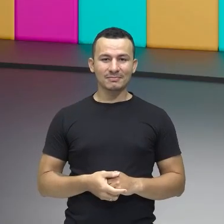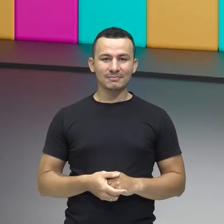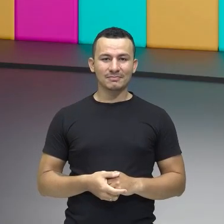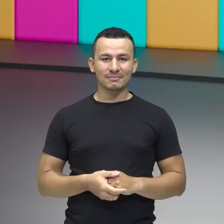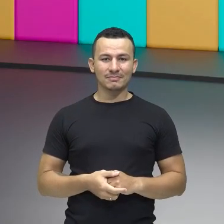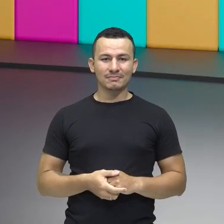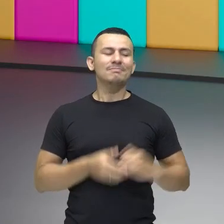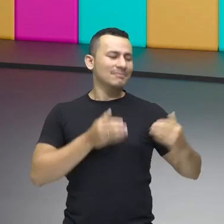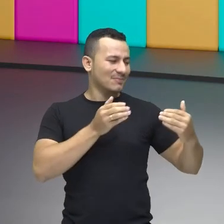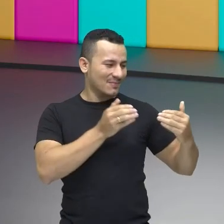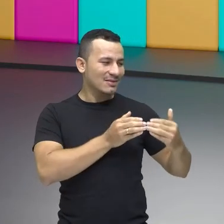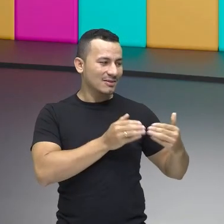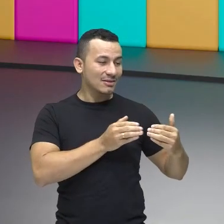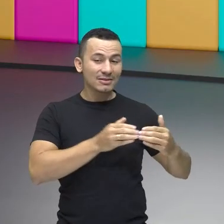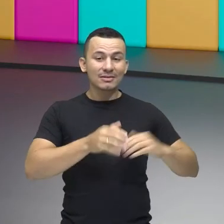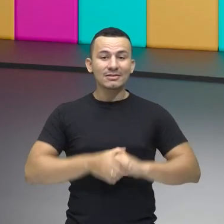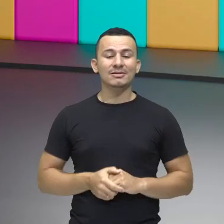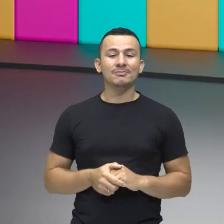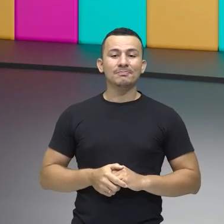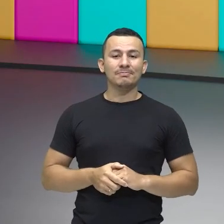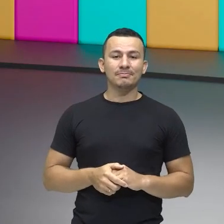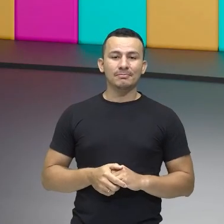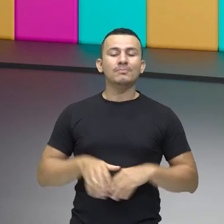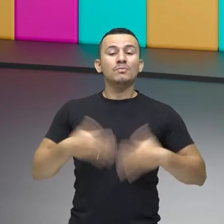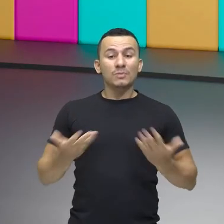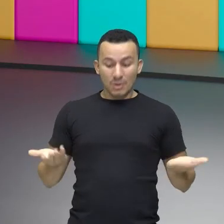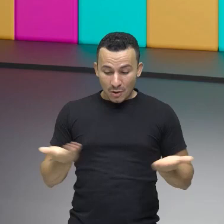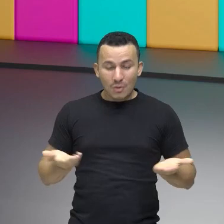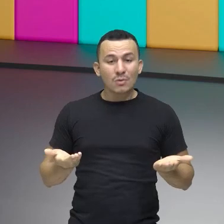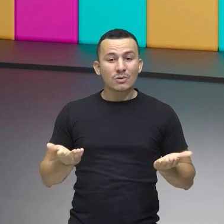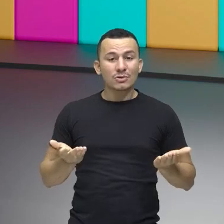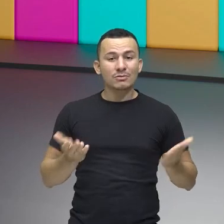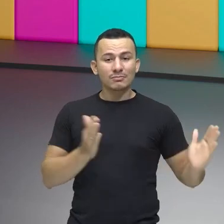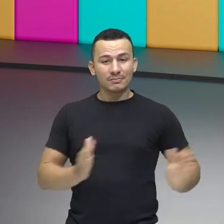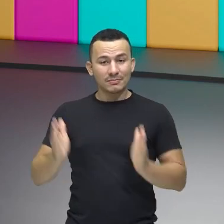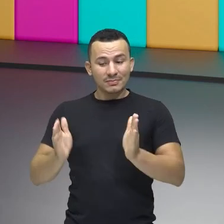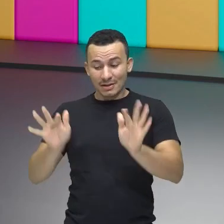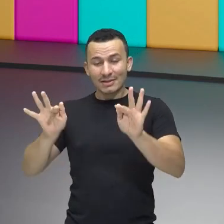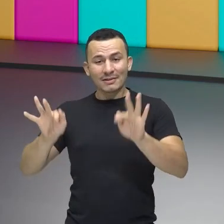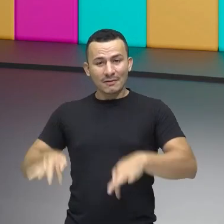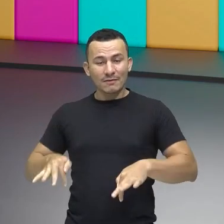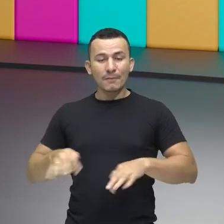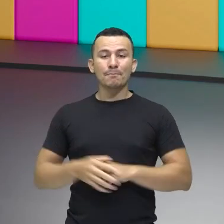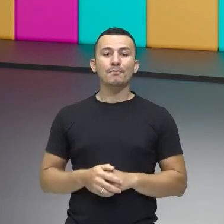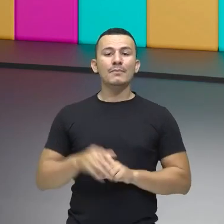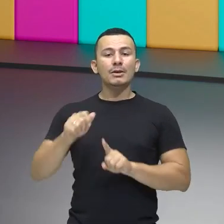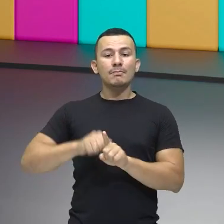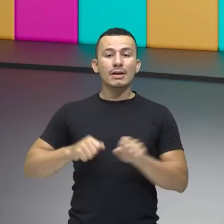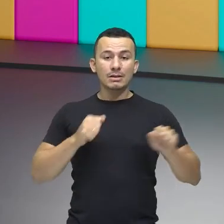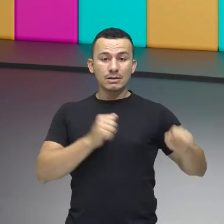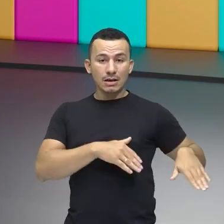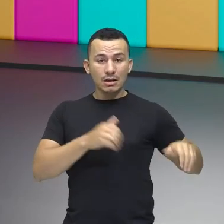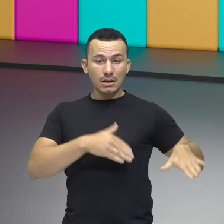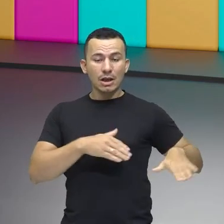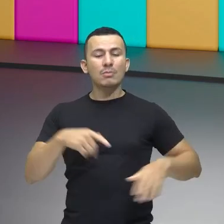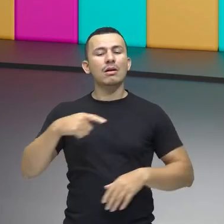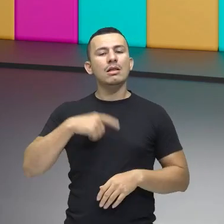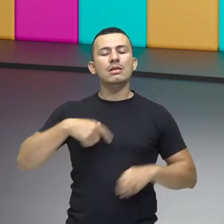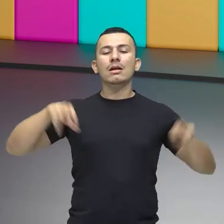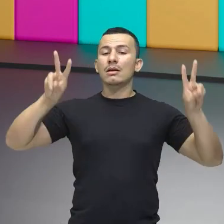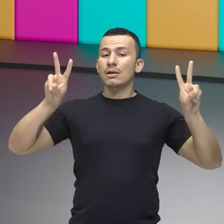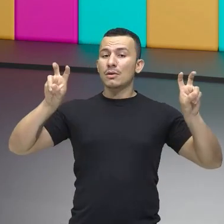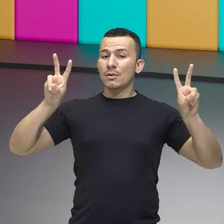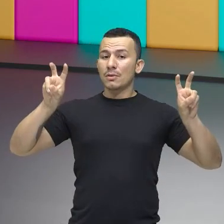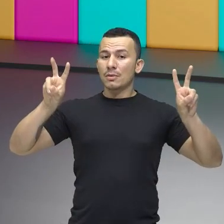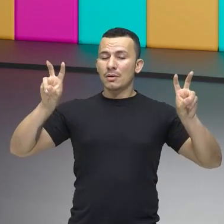mesmo. Então, já estamos finalizando esse programa. No mês de setembro, nós vamos trazer uma temática